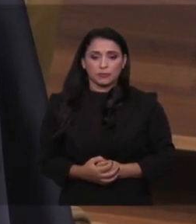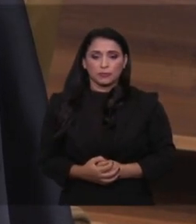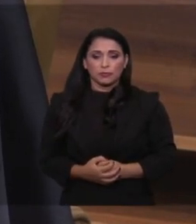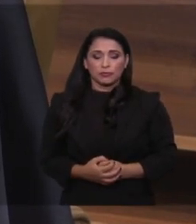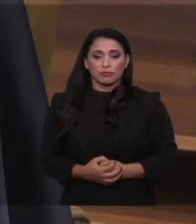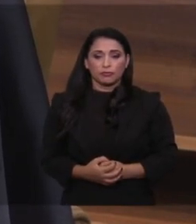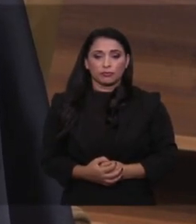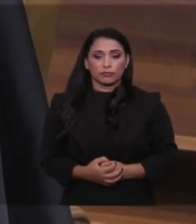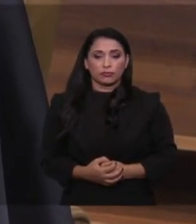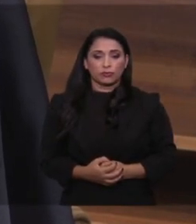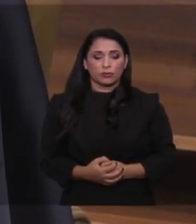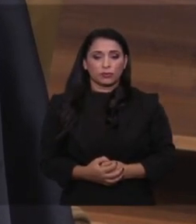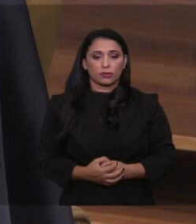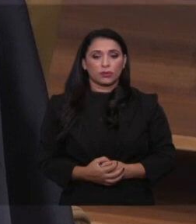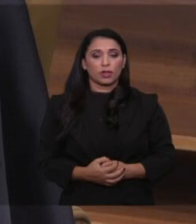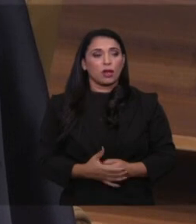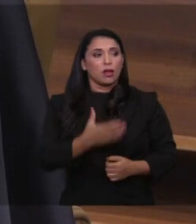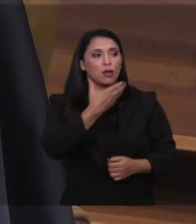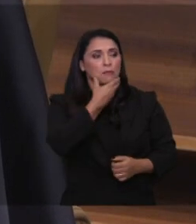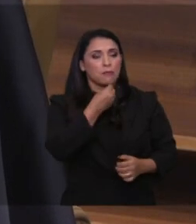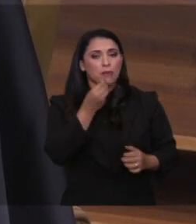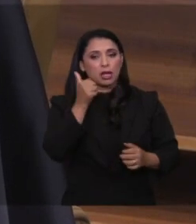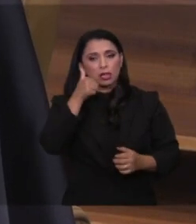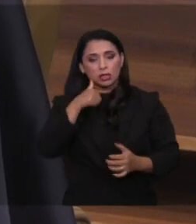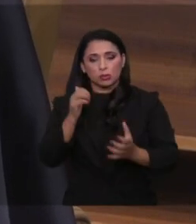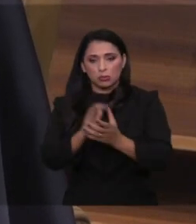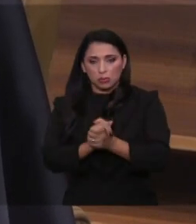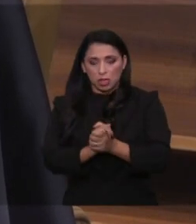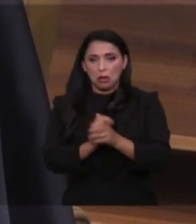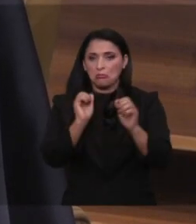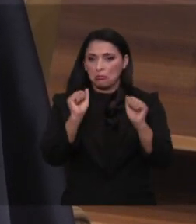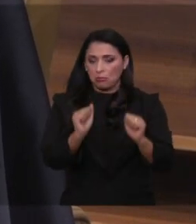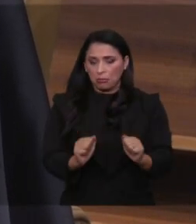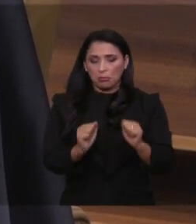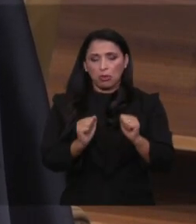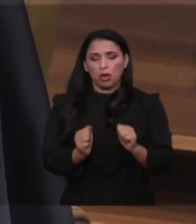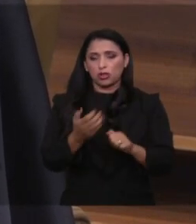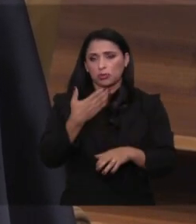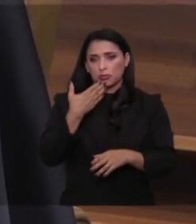Qualquer dos cônjuges poderá propor a ação de separação judicial,